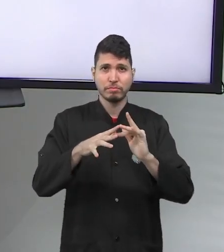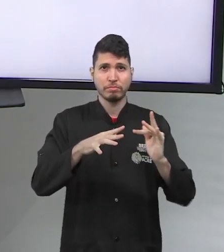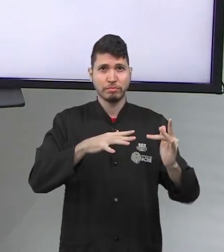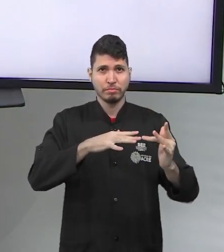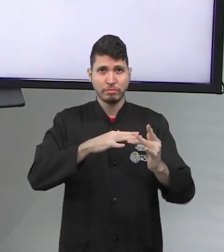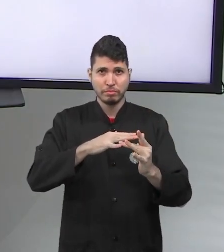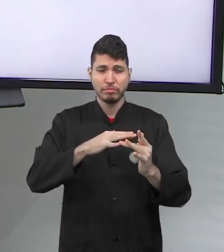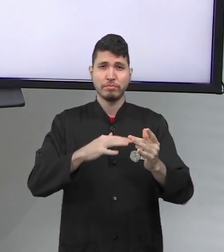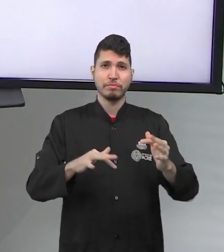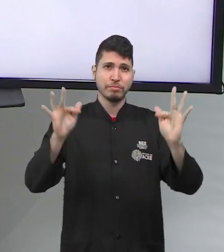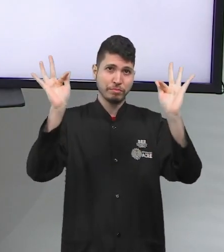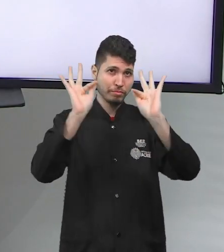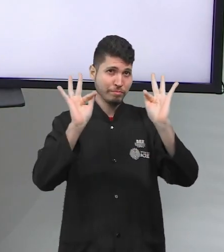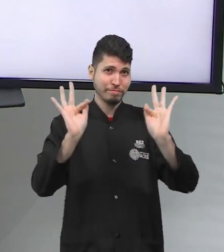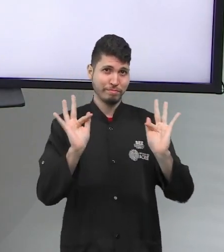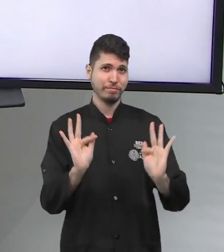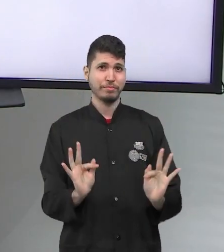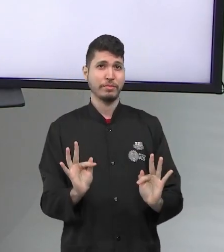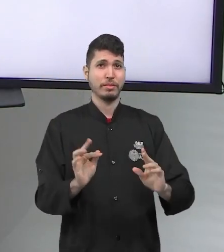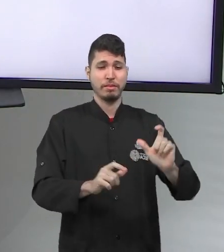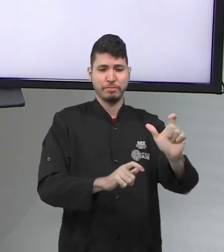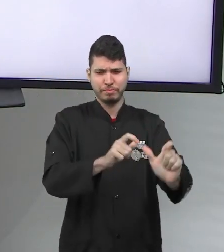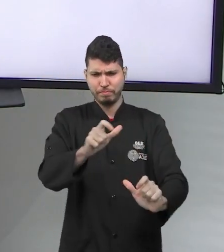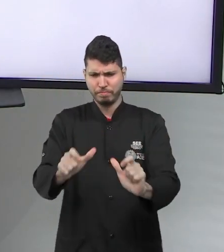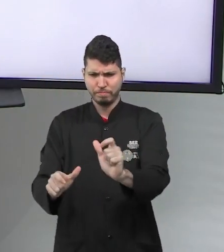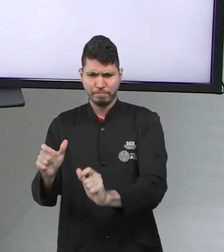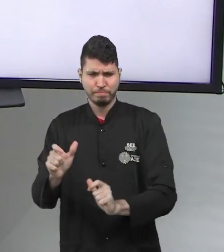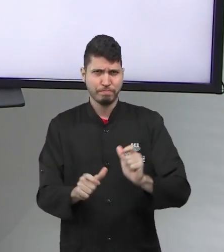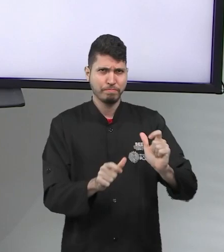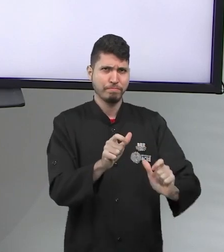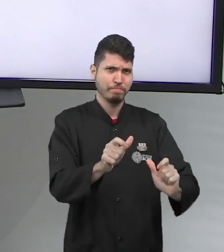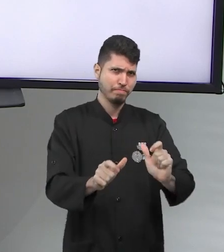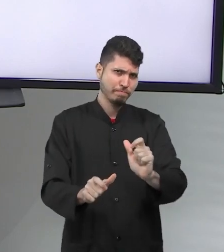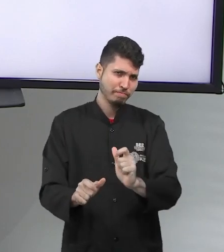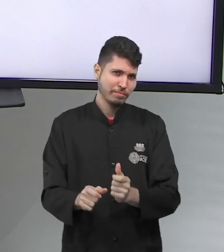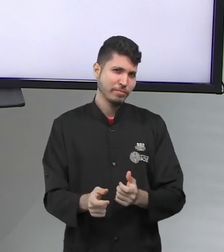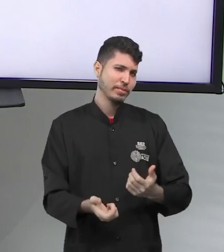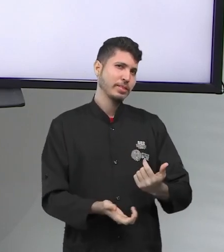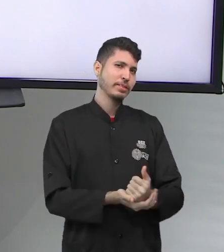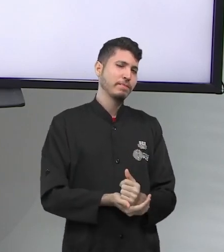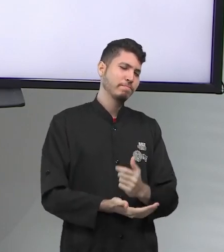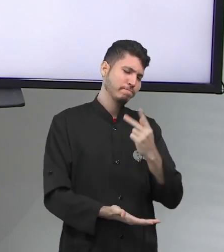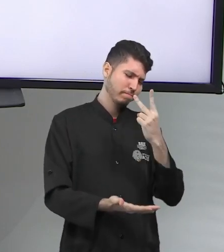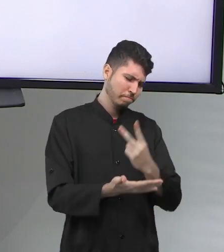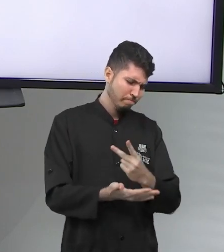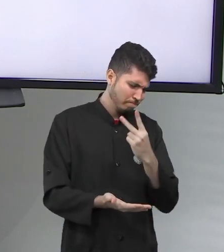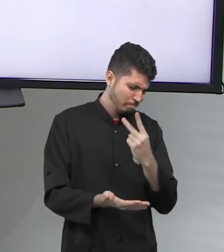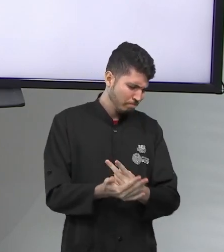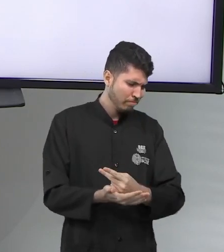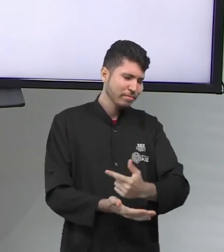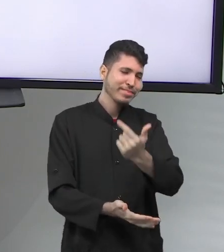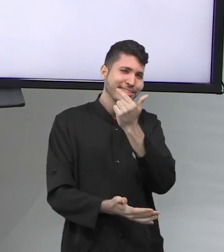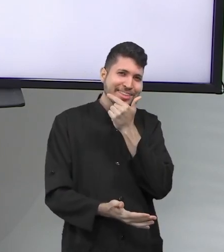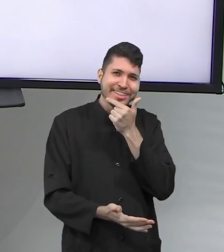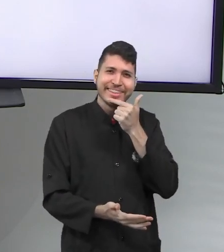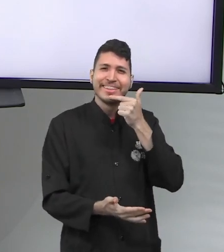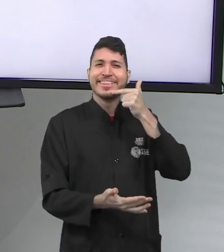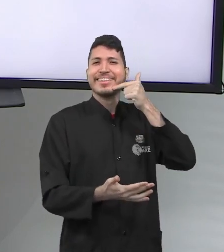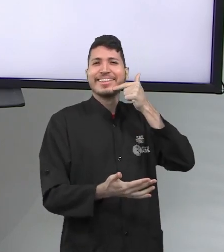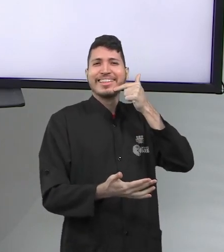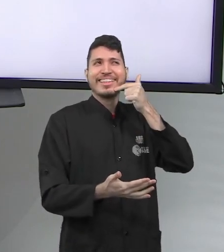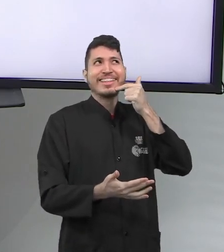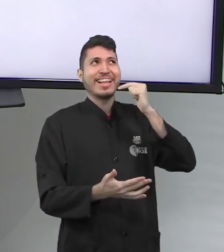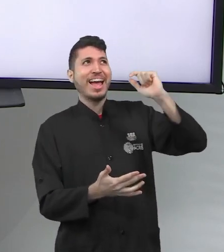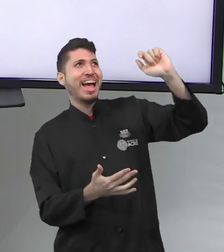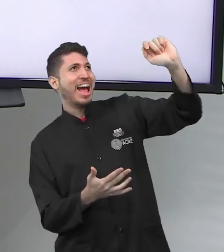social da felicidade. As pessoas, elas estão sempre sorridentes, as pessoas elas estão em restaurantes,